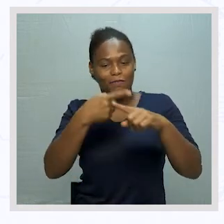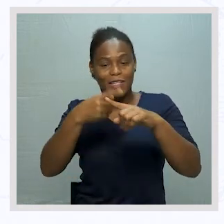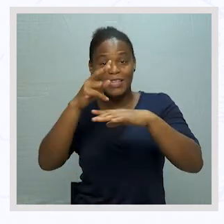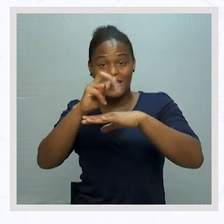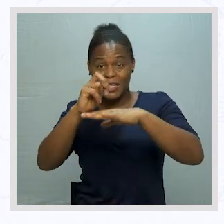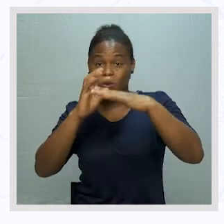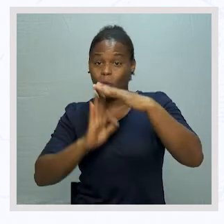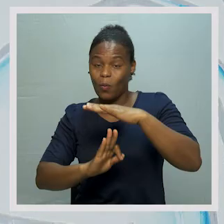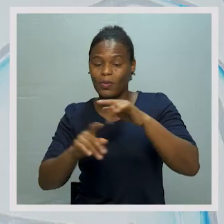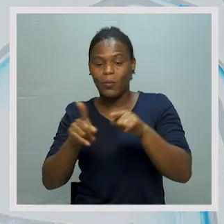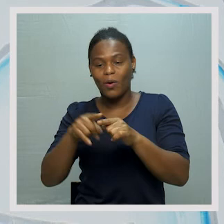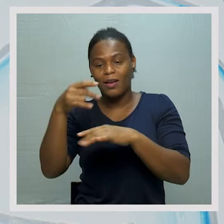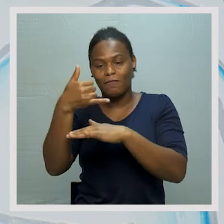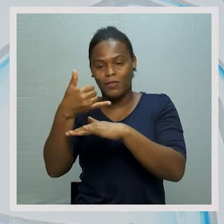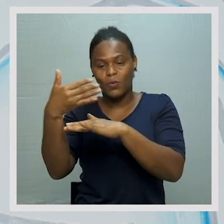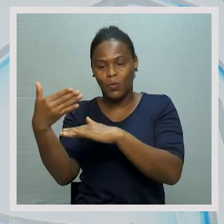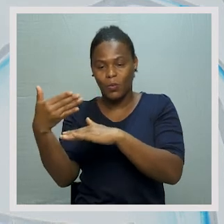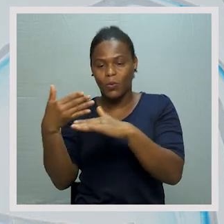a, exatamente,